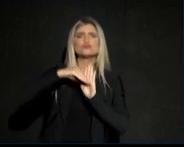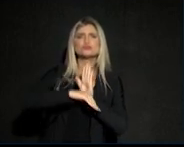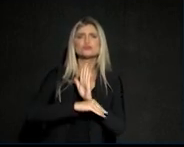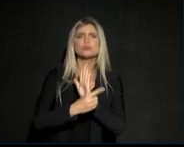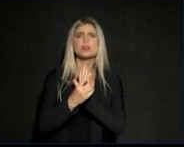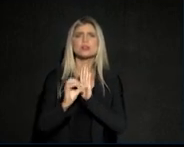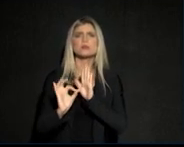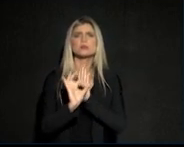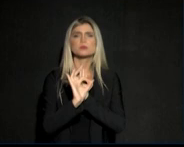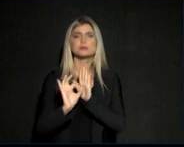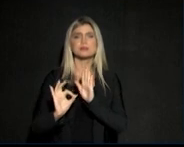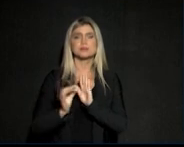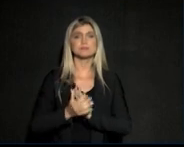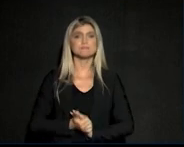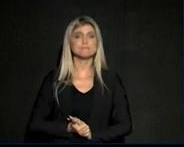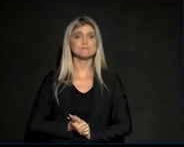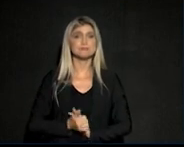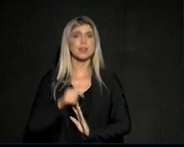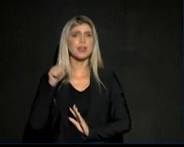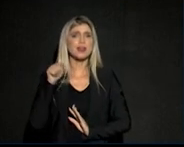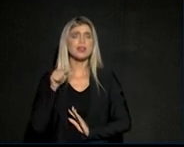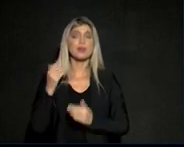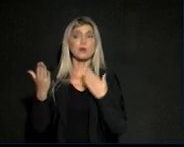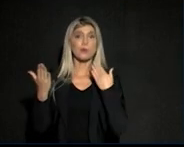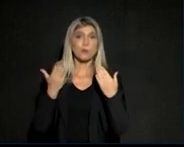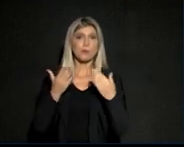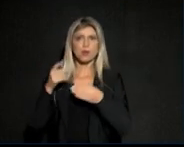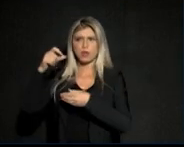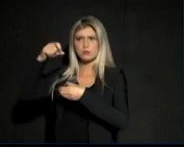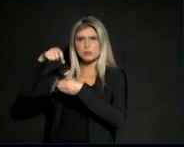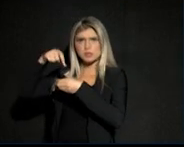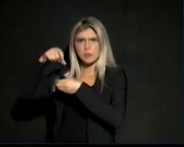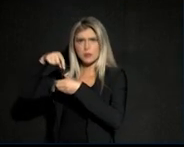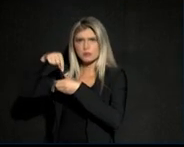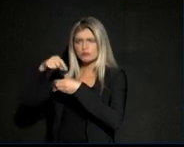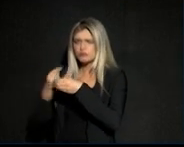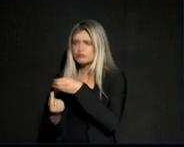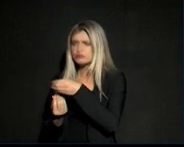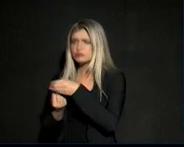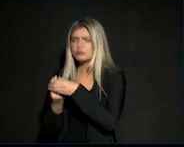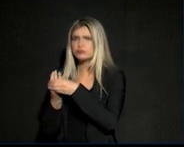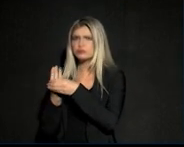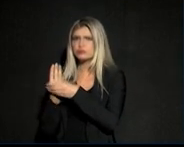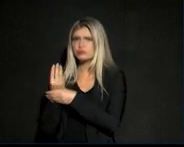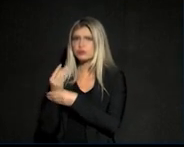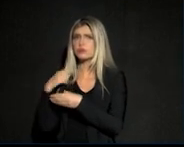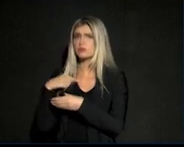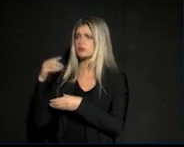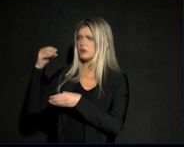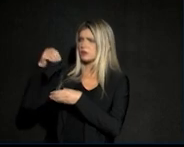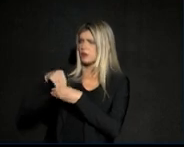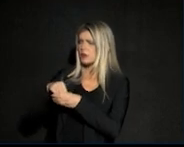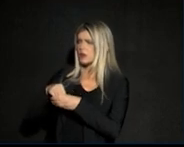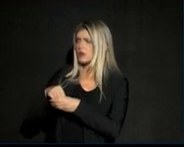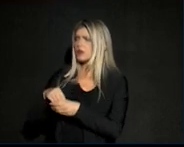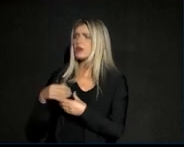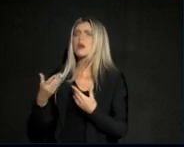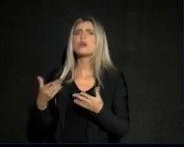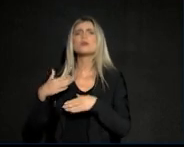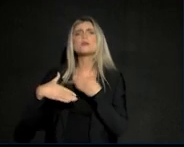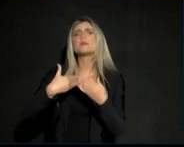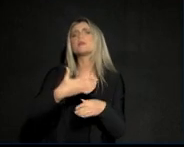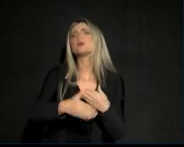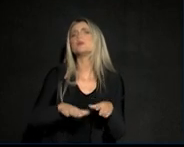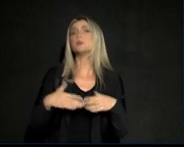Ali você plantou uma semente que sim se você bancária usou 38 milhões de pessoas no caixa tem qual é o próximo